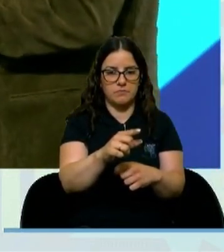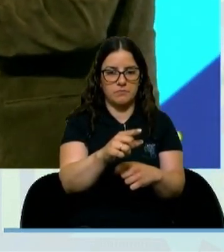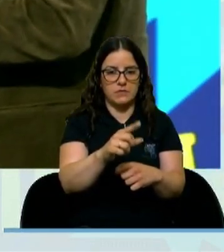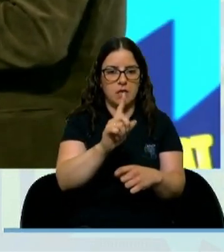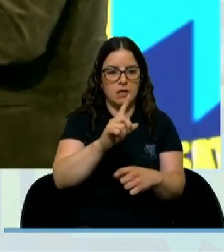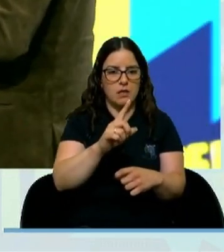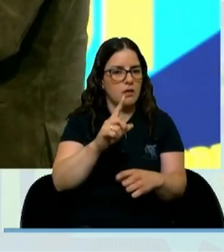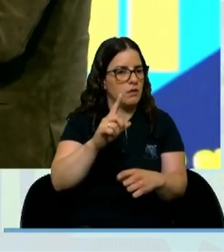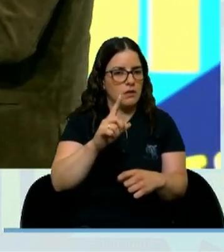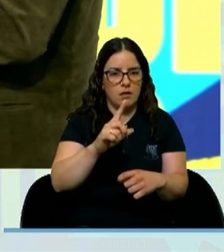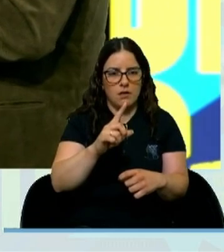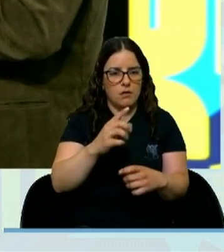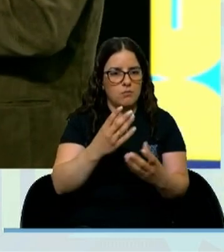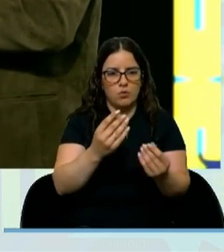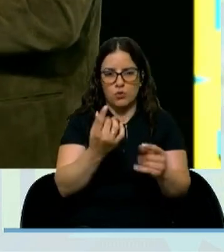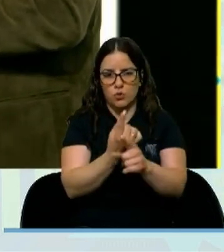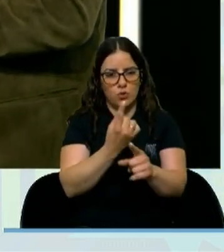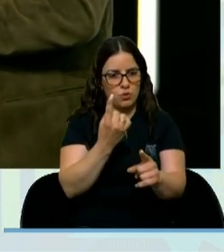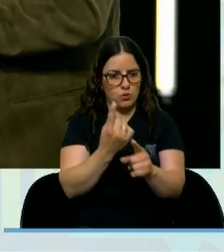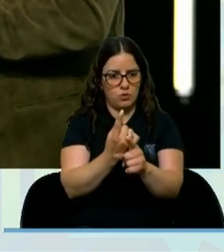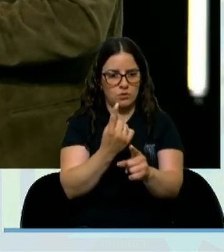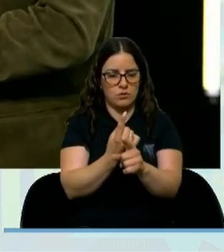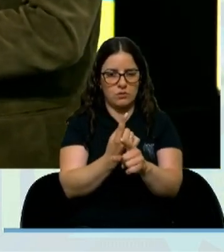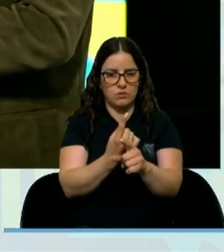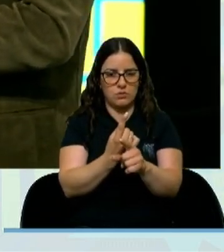muitas coisas